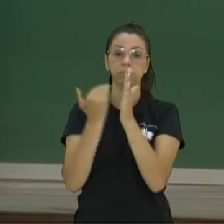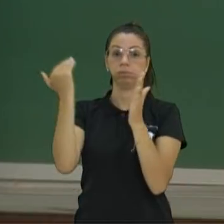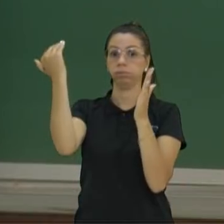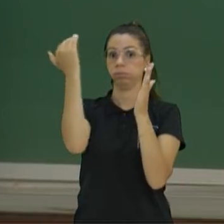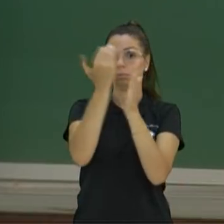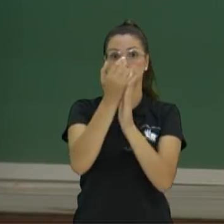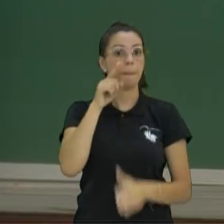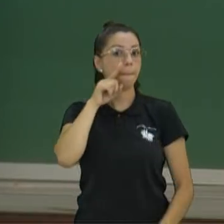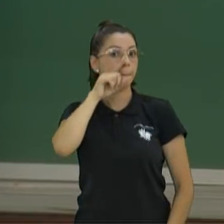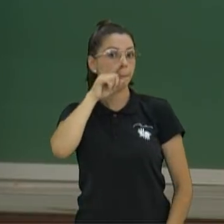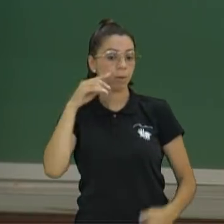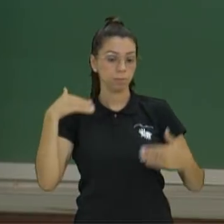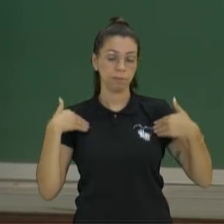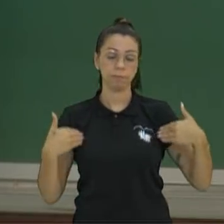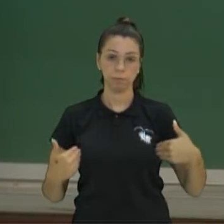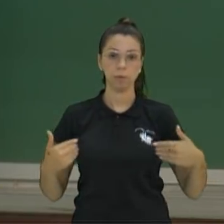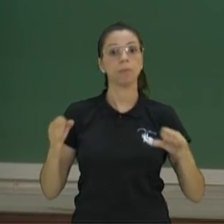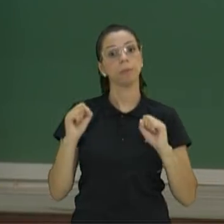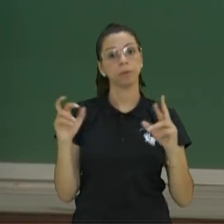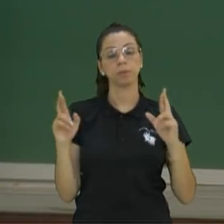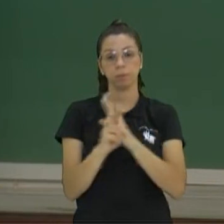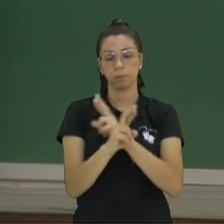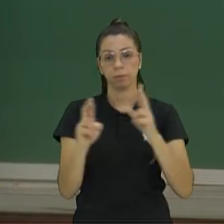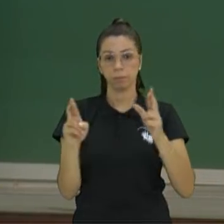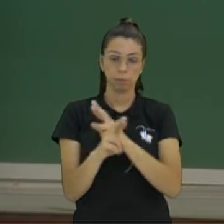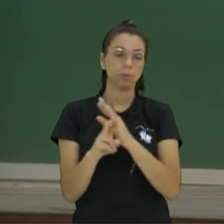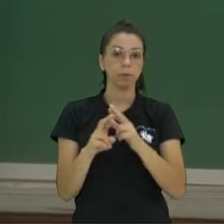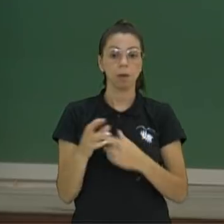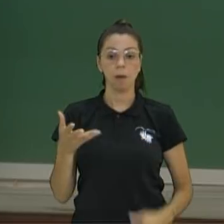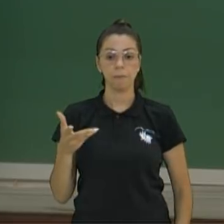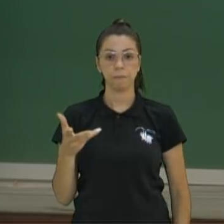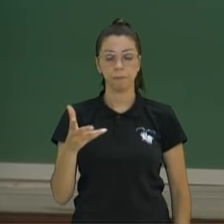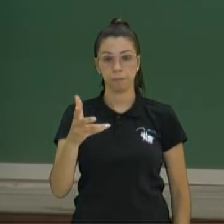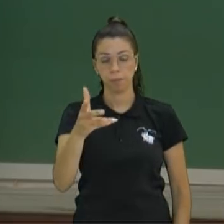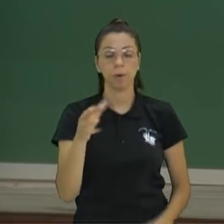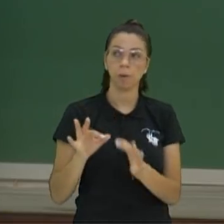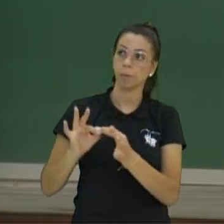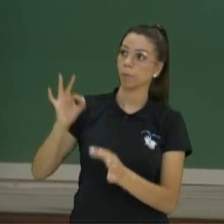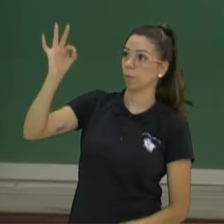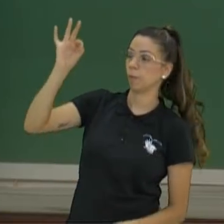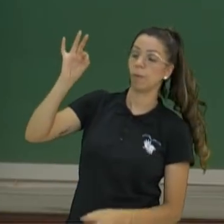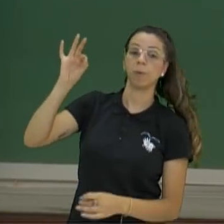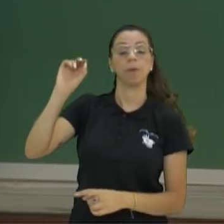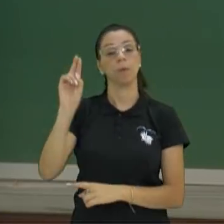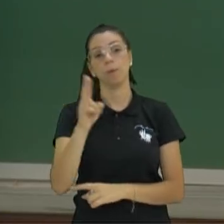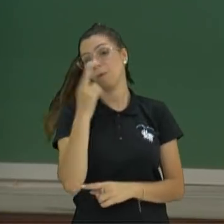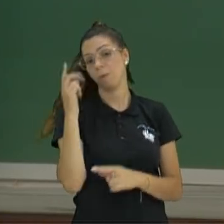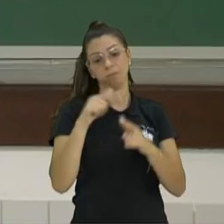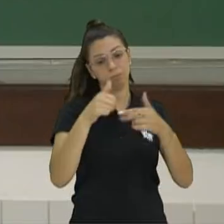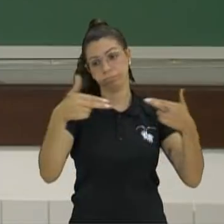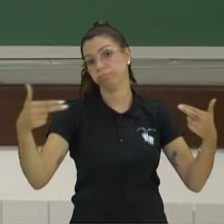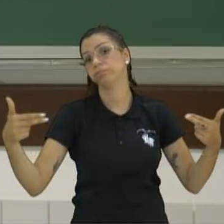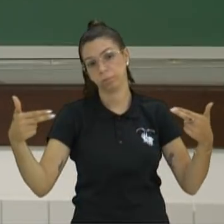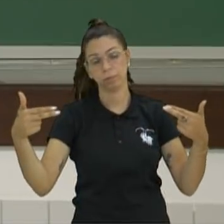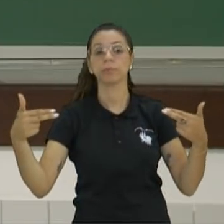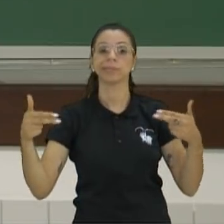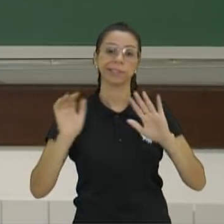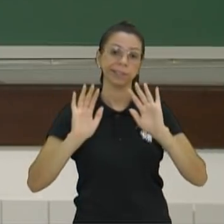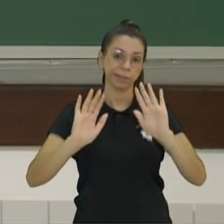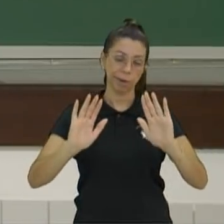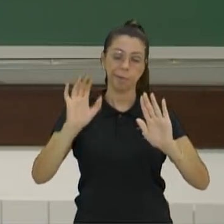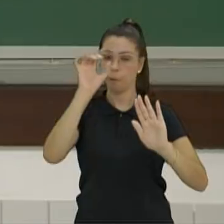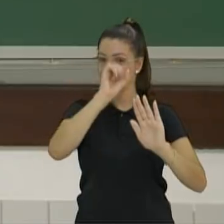riscos físicos, podendo estar relacionadas à velocidade, à altura ou outros elementos. Então, uma coisa que